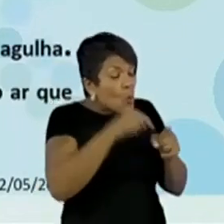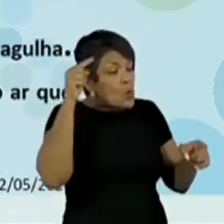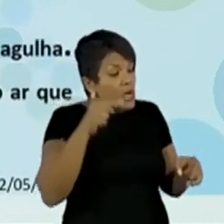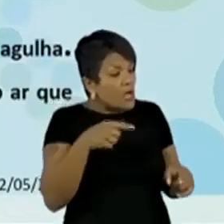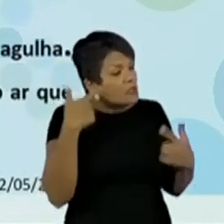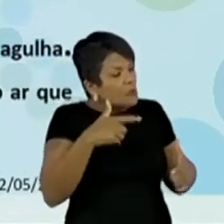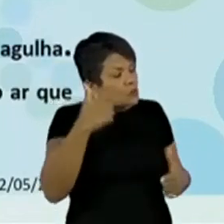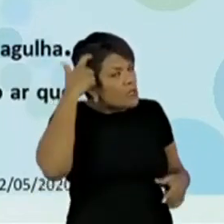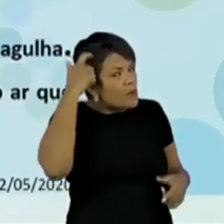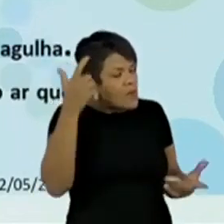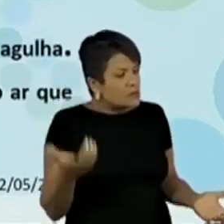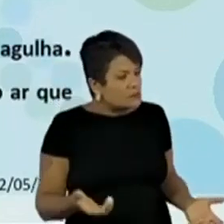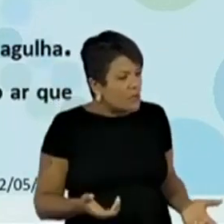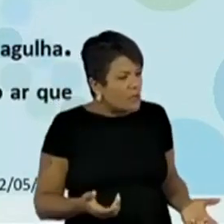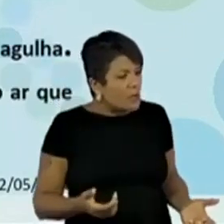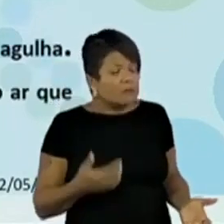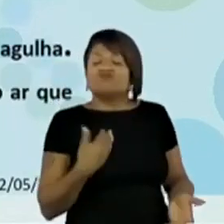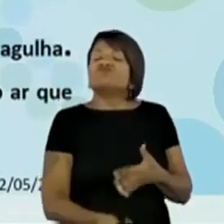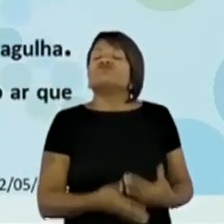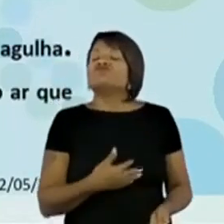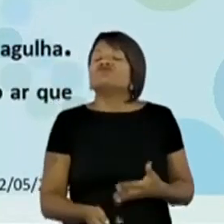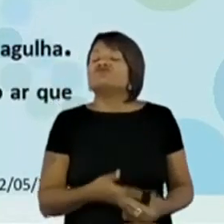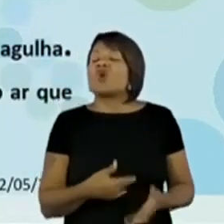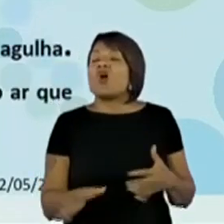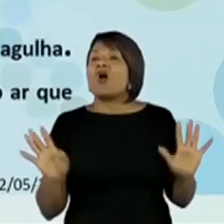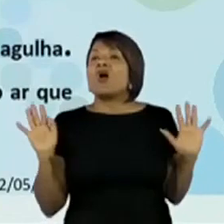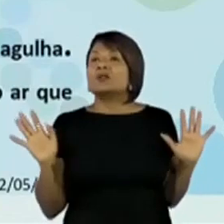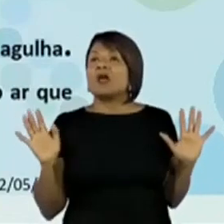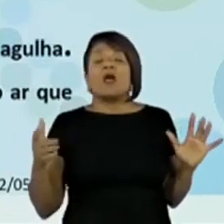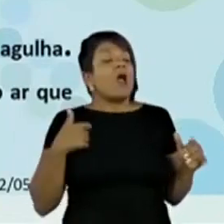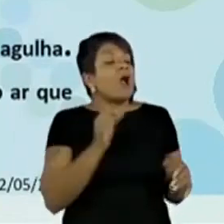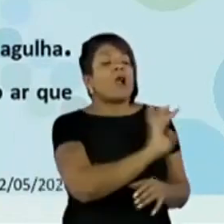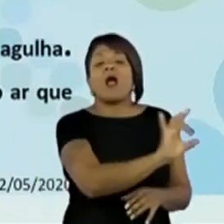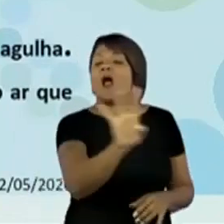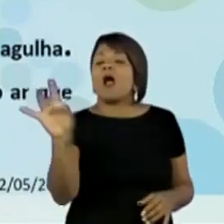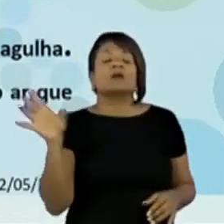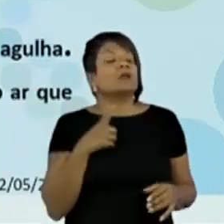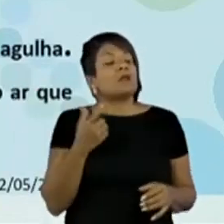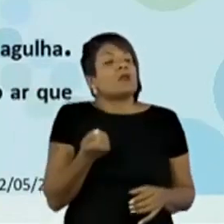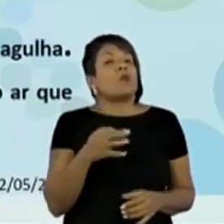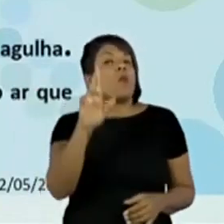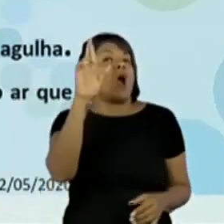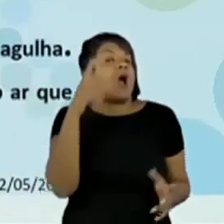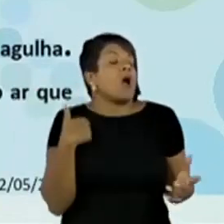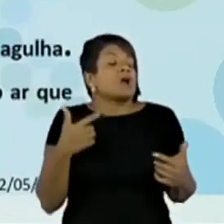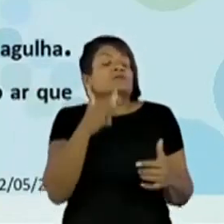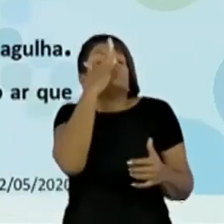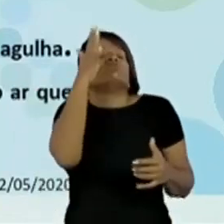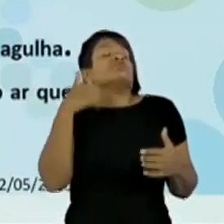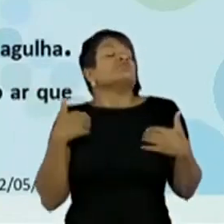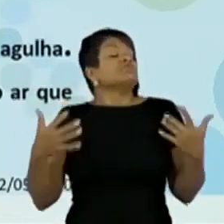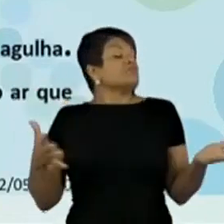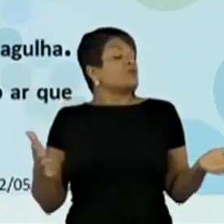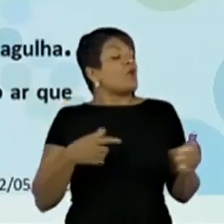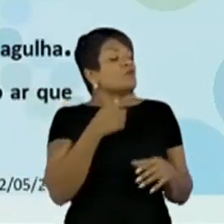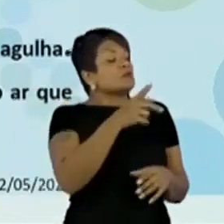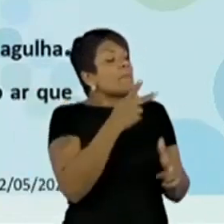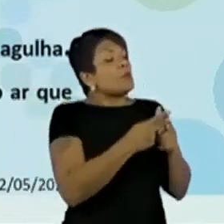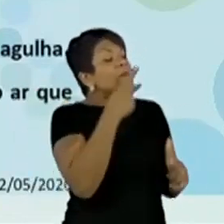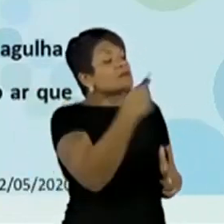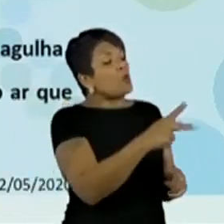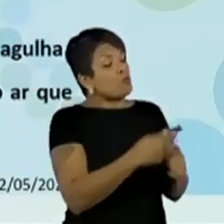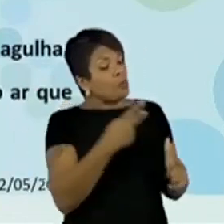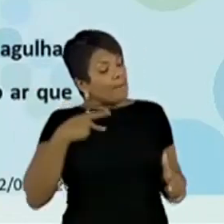tem cabeça. Que lhe importa o meu ar? Cada qual tem um ar que Deus lhe deu. Importe-se com a sua vida e deixa